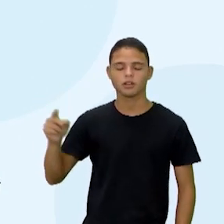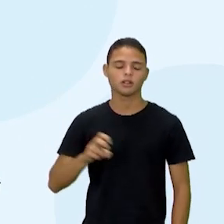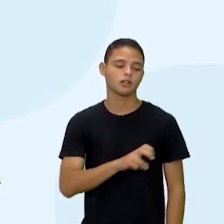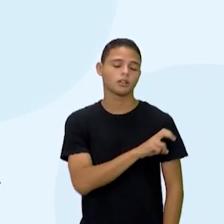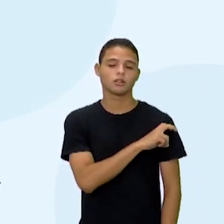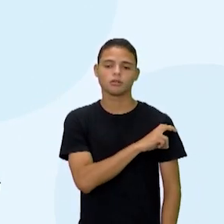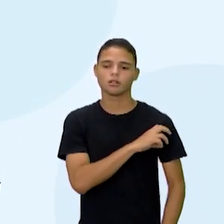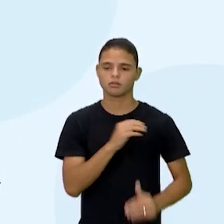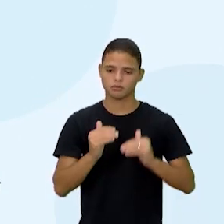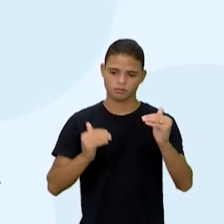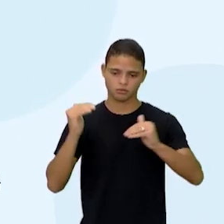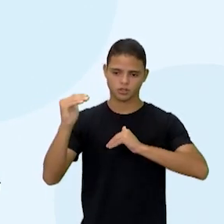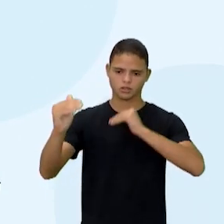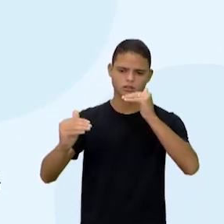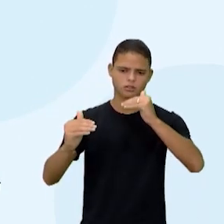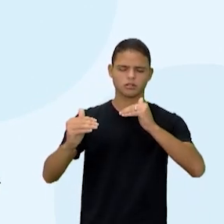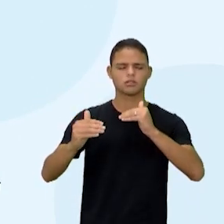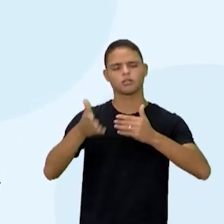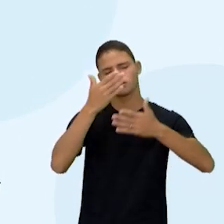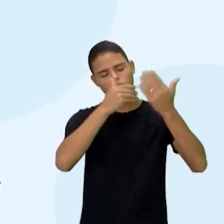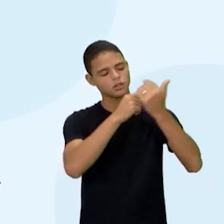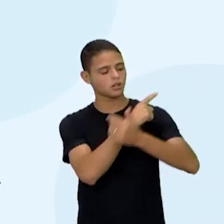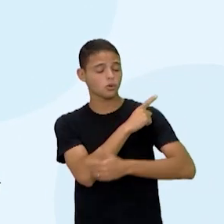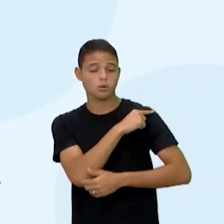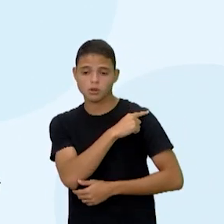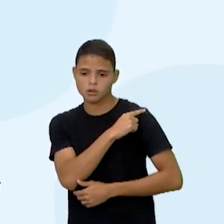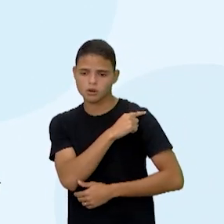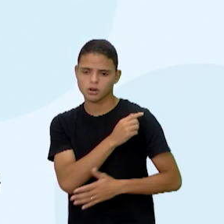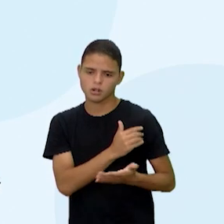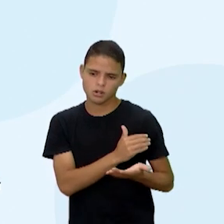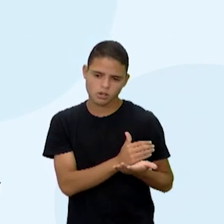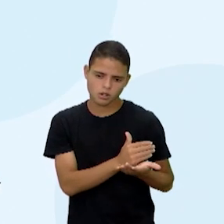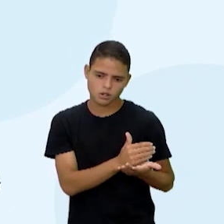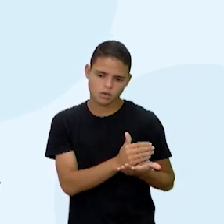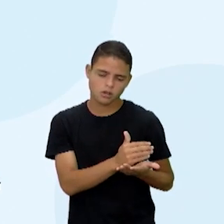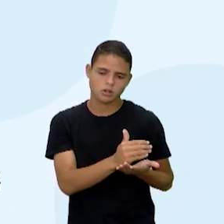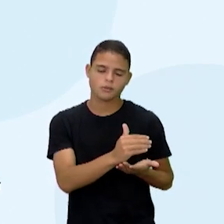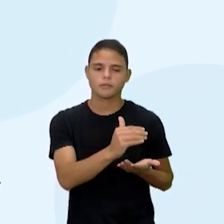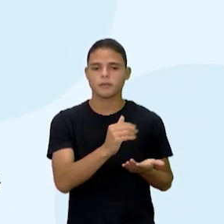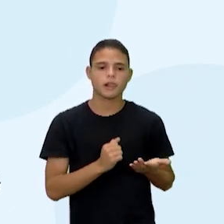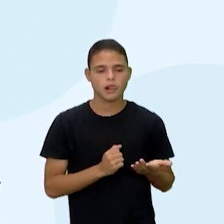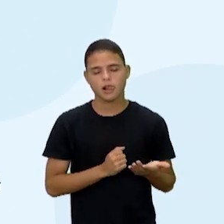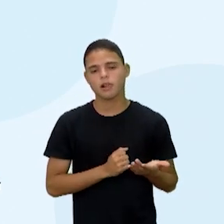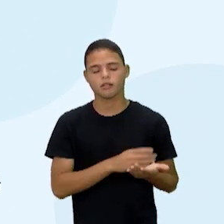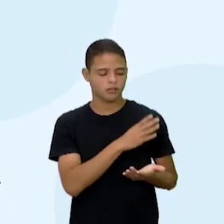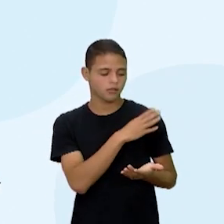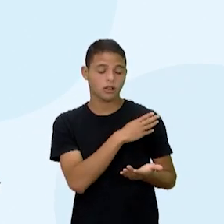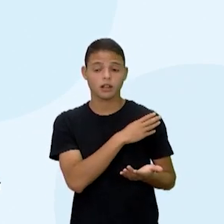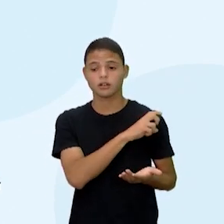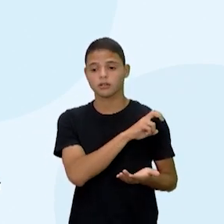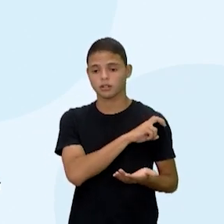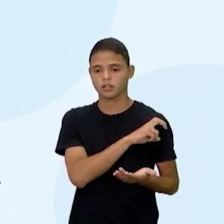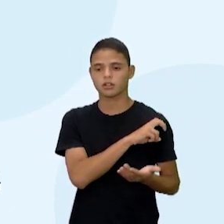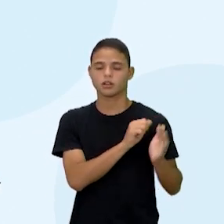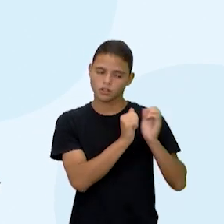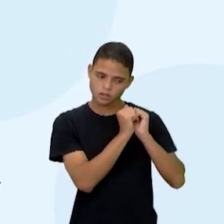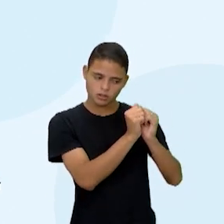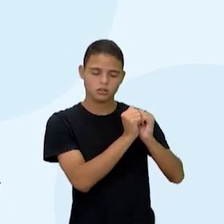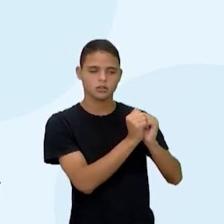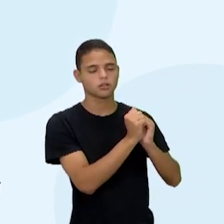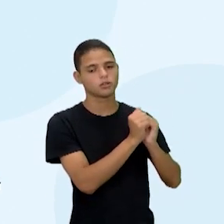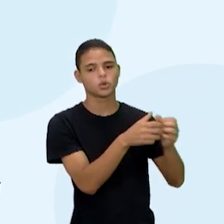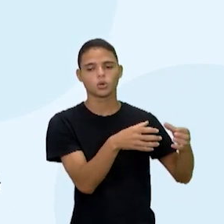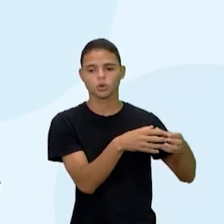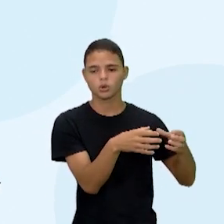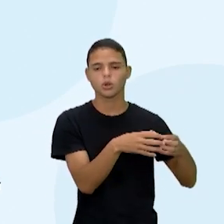enriquecimento desde o 1º ano, né? Então, quando eu comecei meu trabalho, eles estavam no 4º ano. Eu trabalhei com eles no 4º e no 5º. Mas eles já